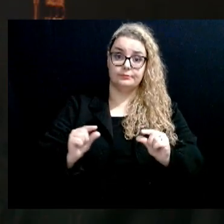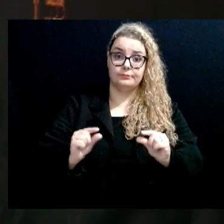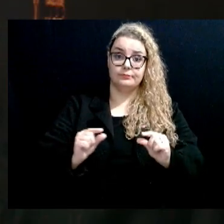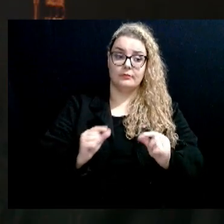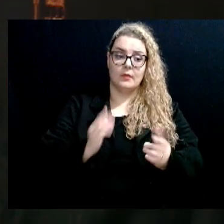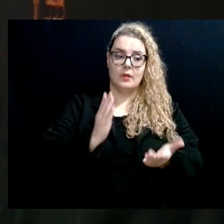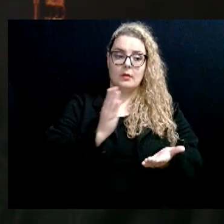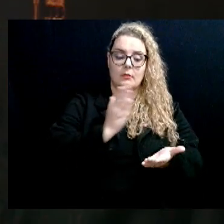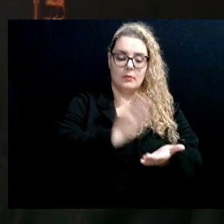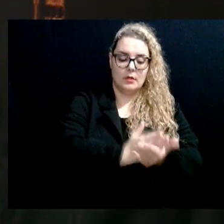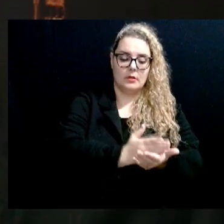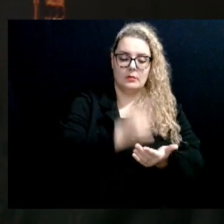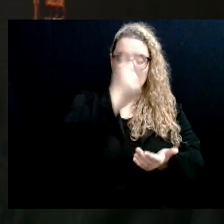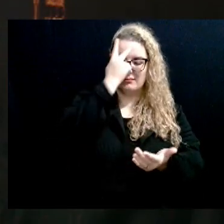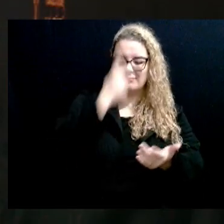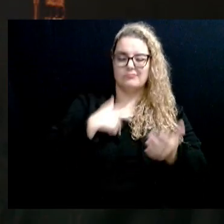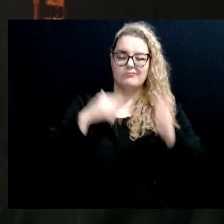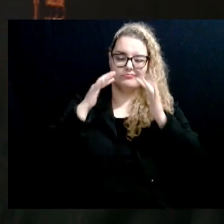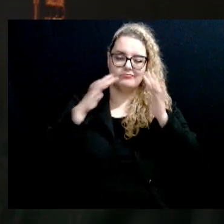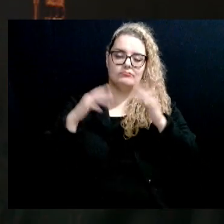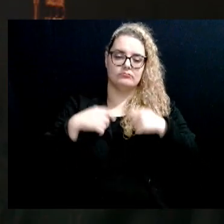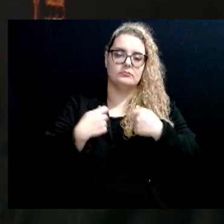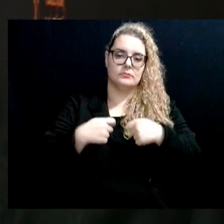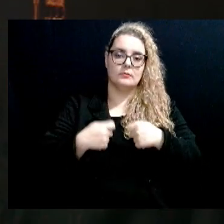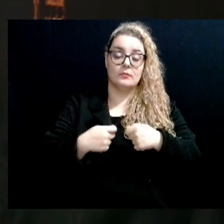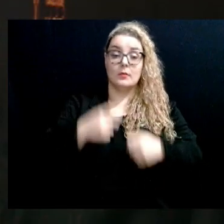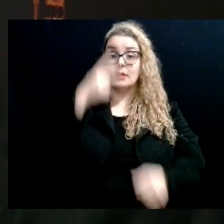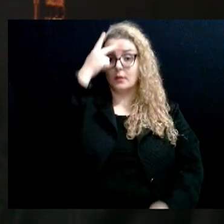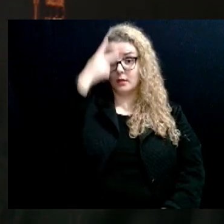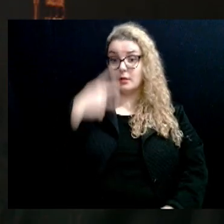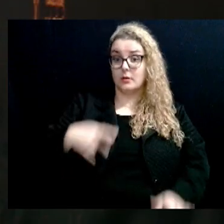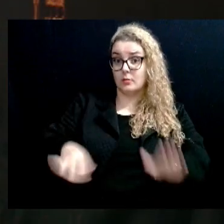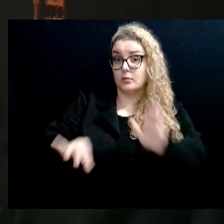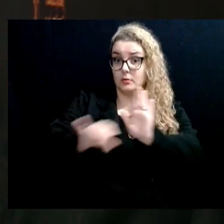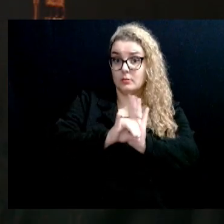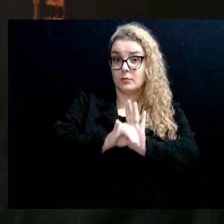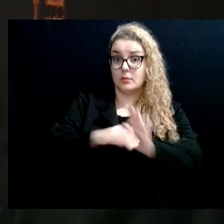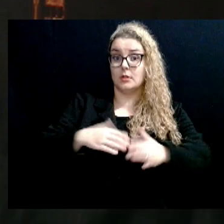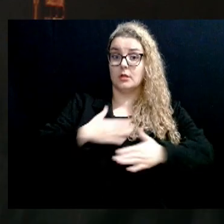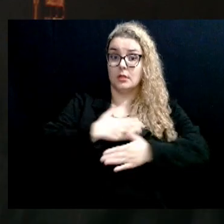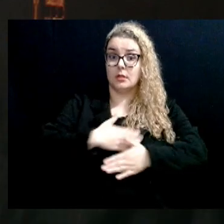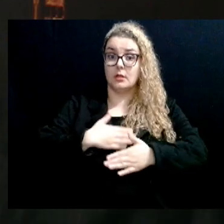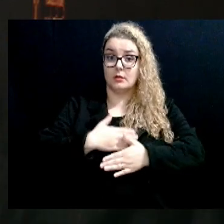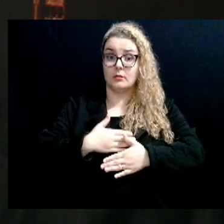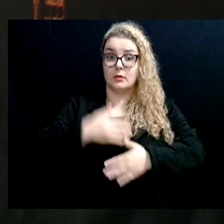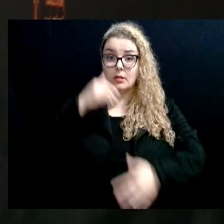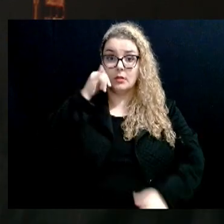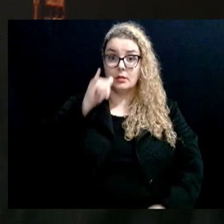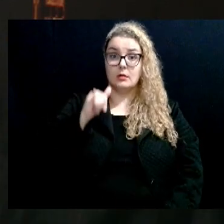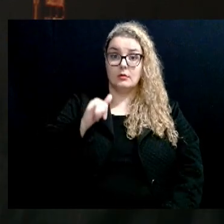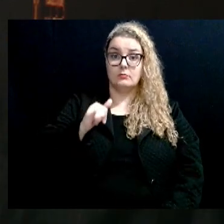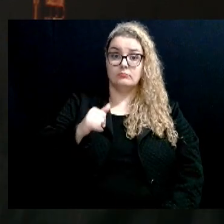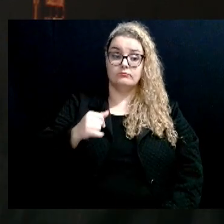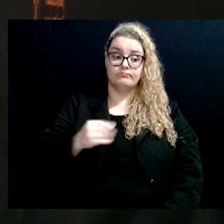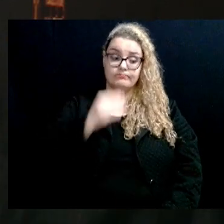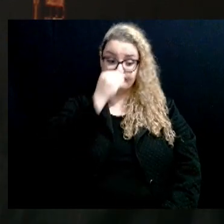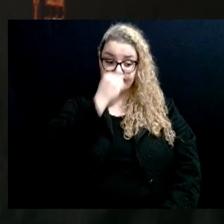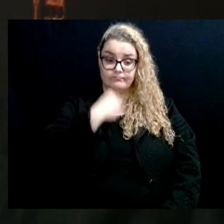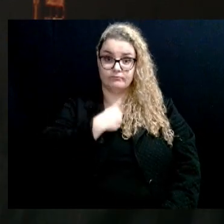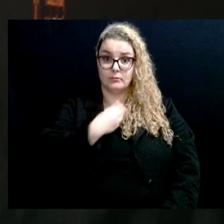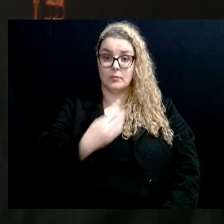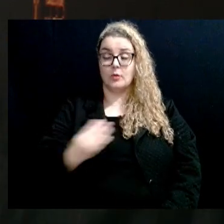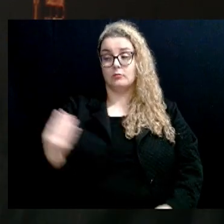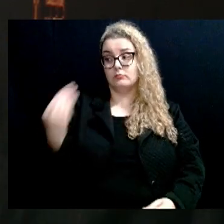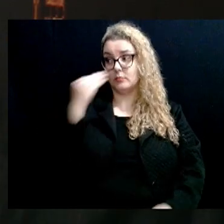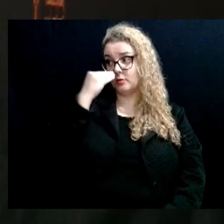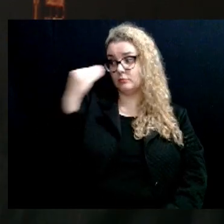sonhos, necessidades e até a própria identidade para agradar, evitar rejeição ou até buscar aceitação. Embora